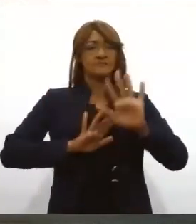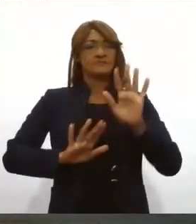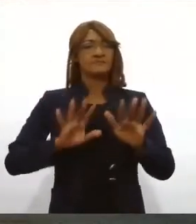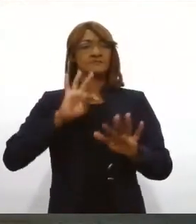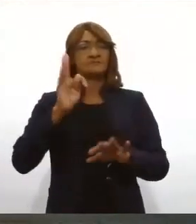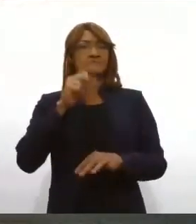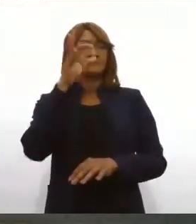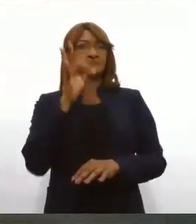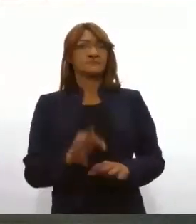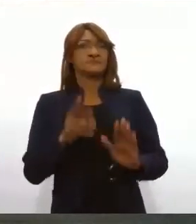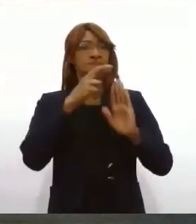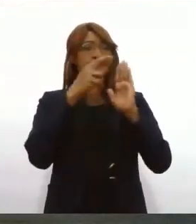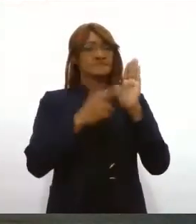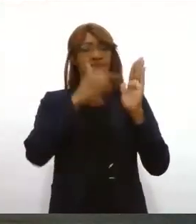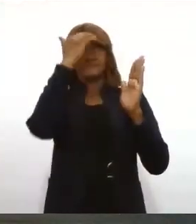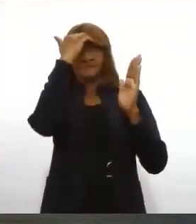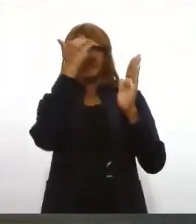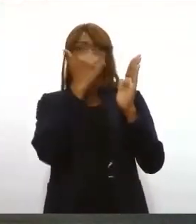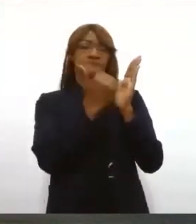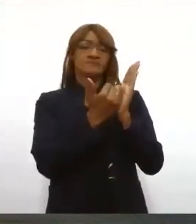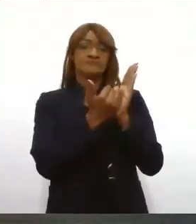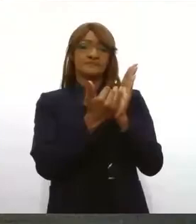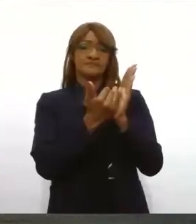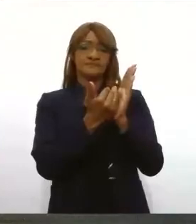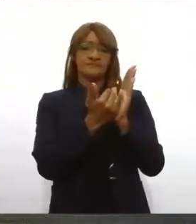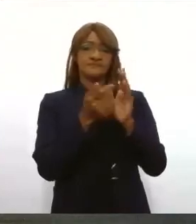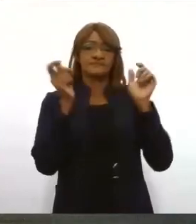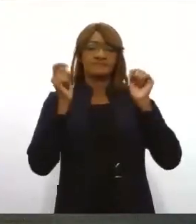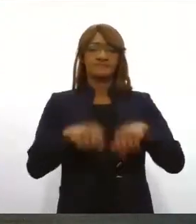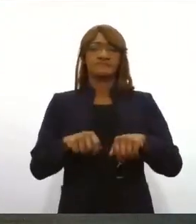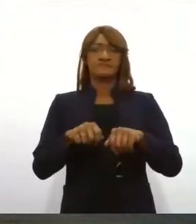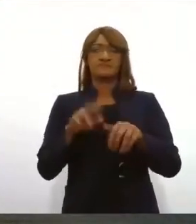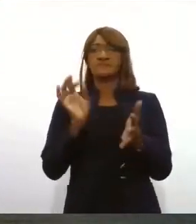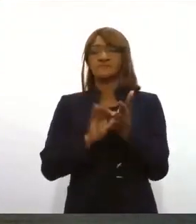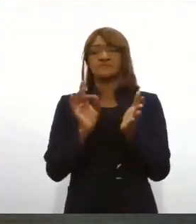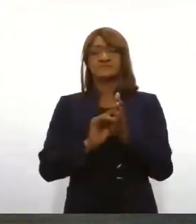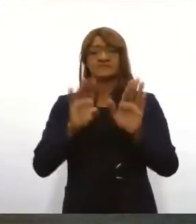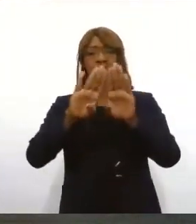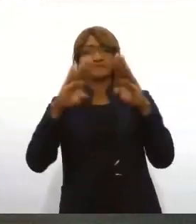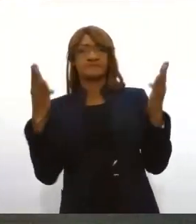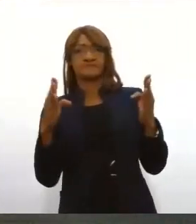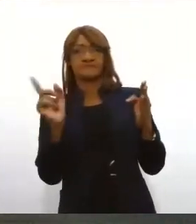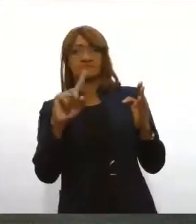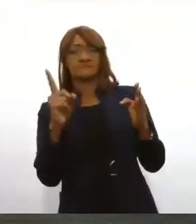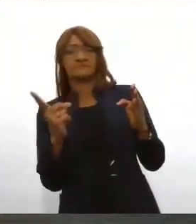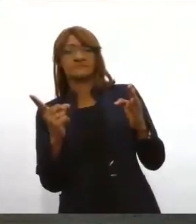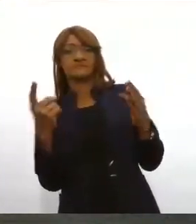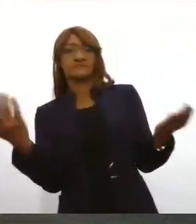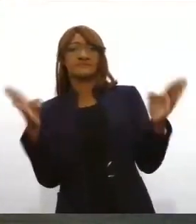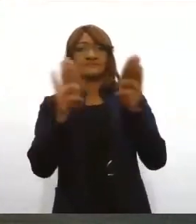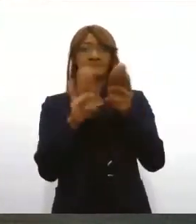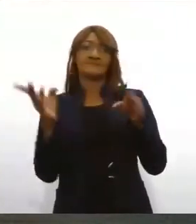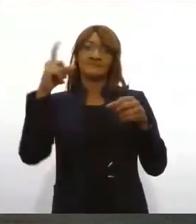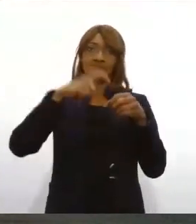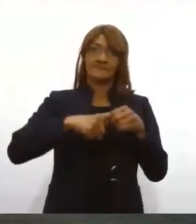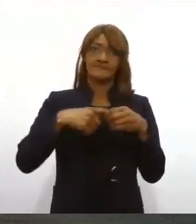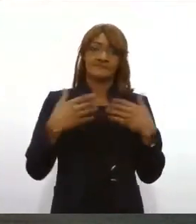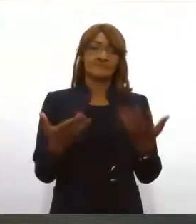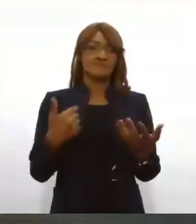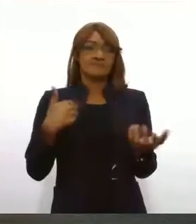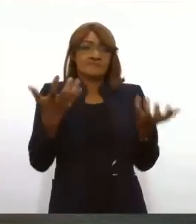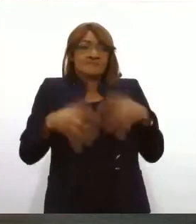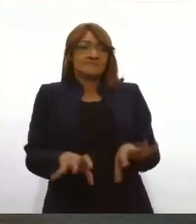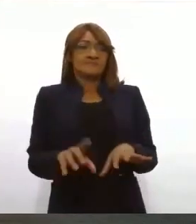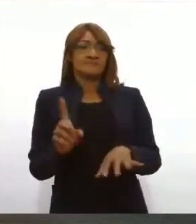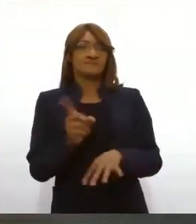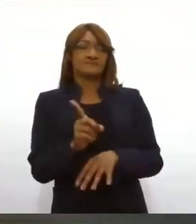as normas, para que haja uma reabertura aí realmente, e não um retrocesso aí de voltar a fechar, né, que a gente não quer que aconteça